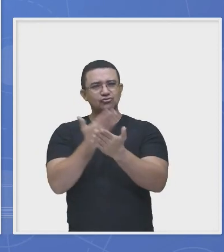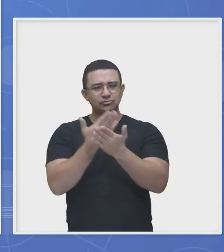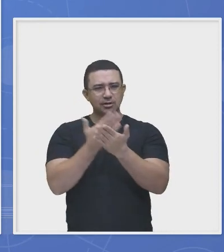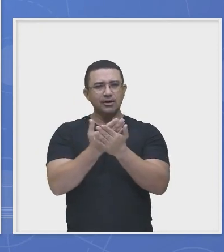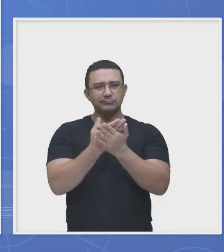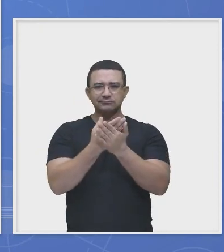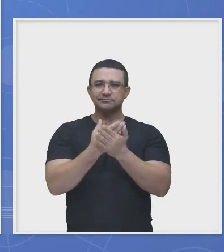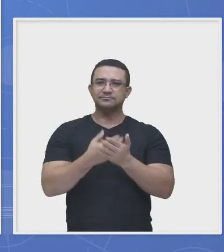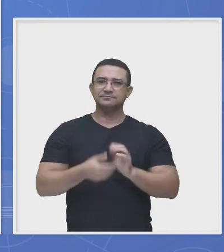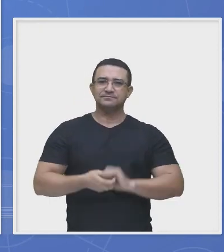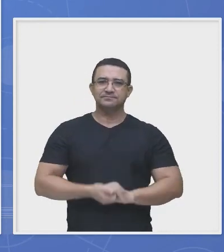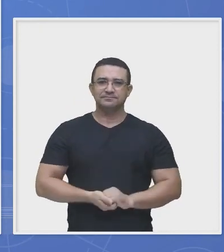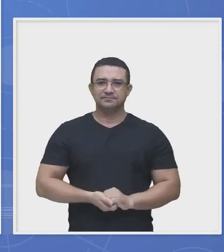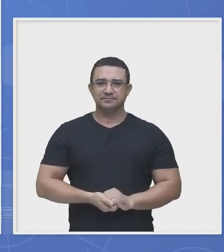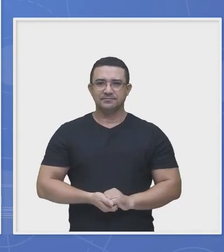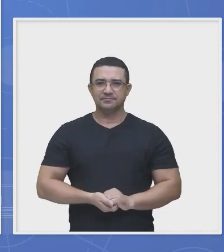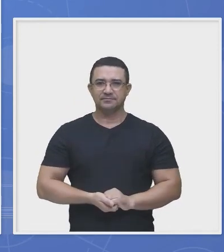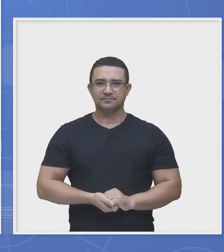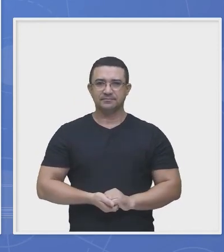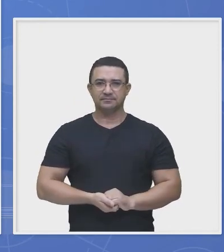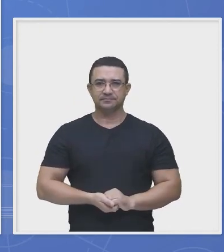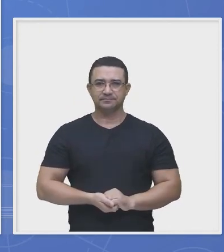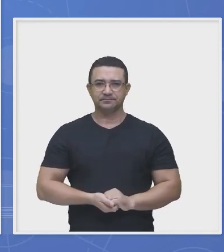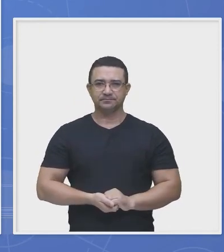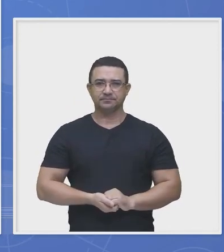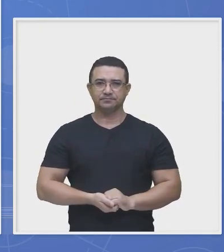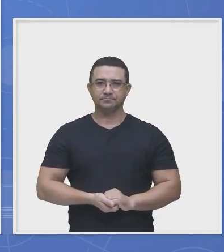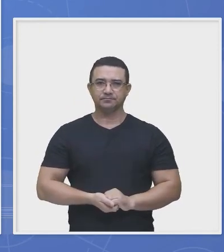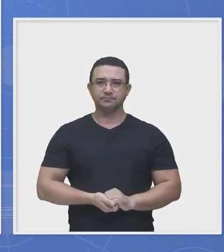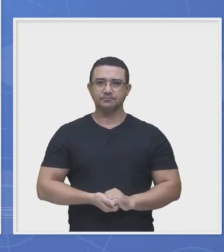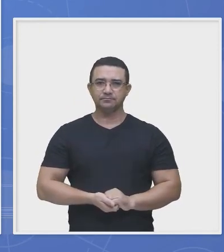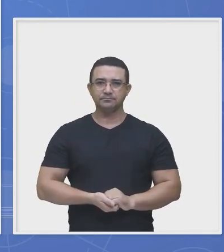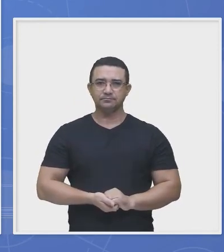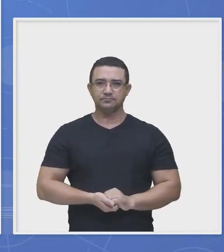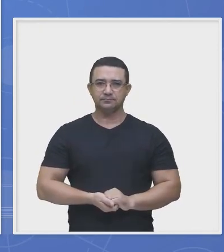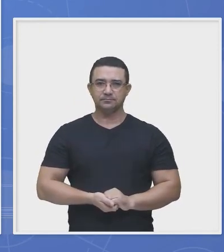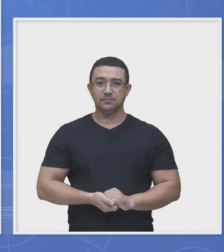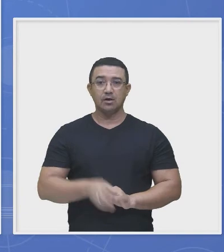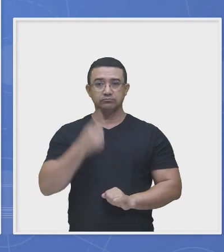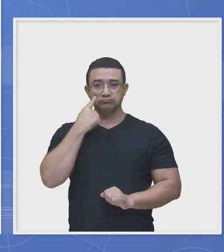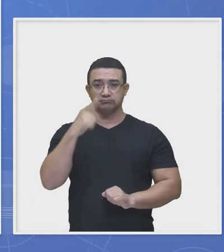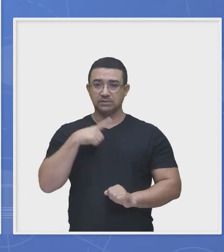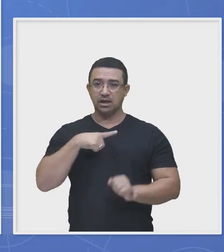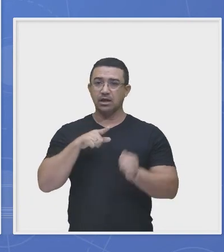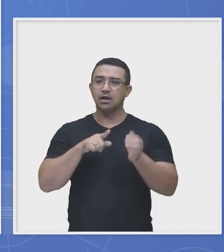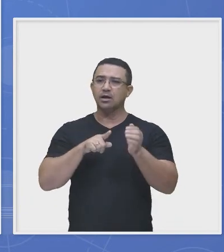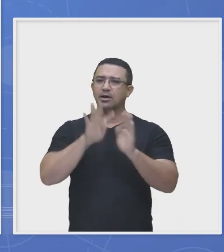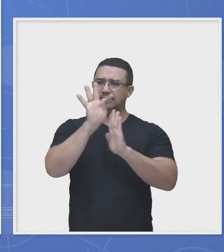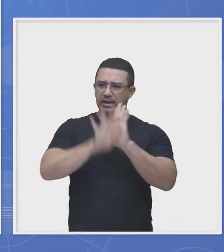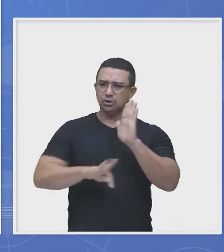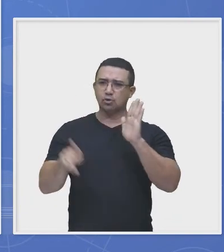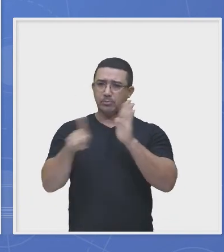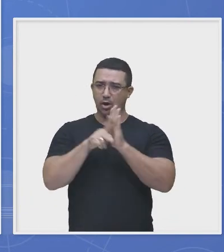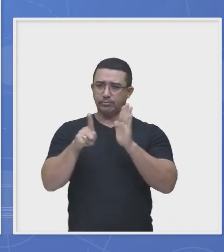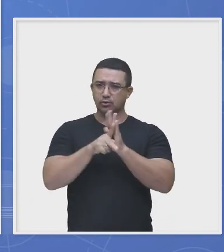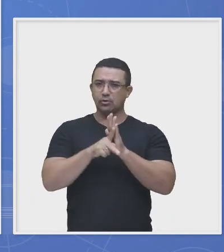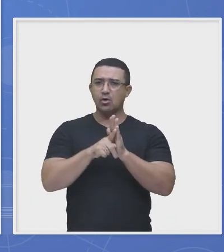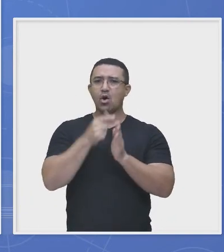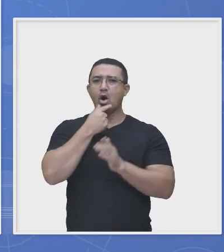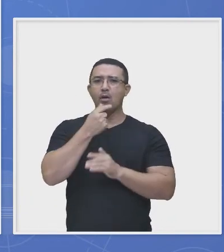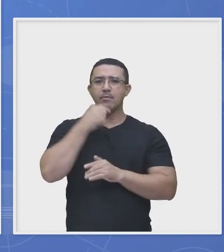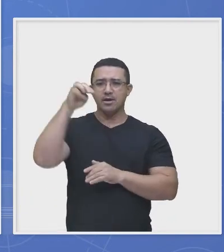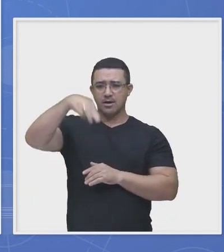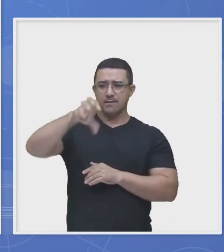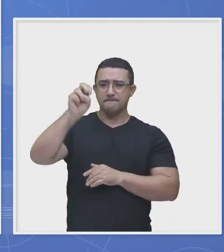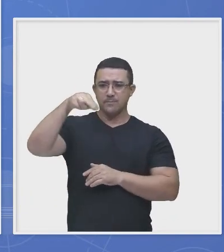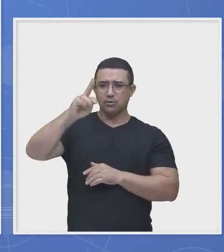estudos, certo? Vamos à questão? Então vamos corrigir. Observando aí que nós temos um texto de Monteiro Lobato. E para